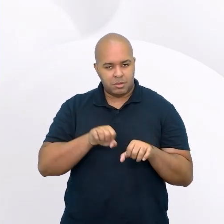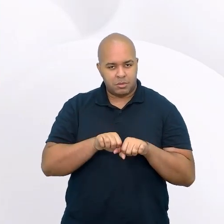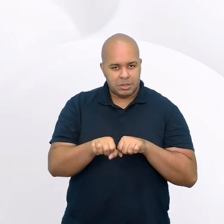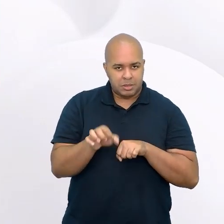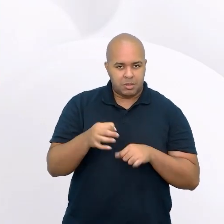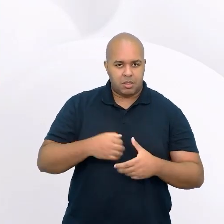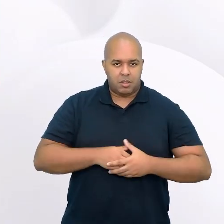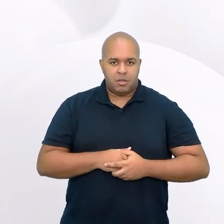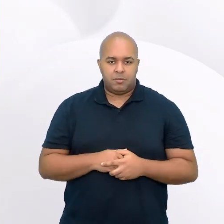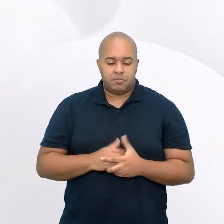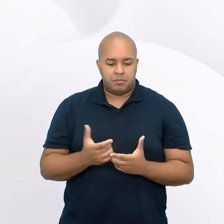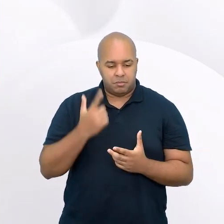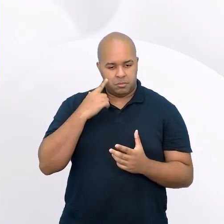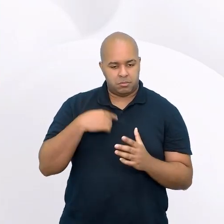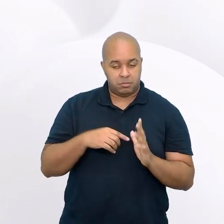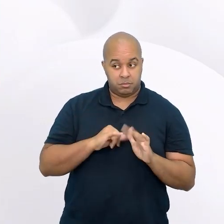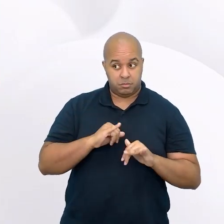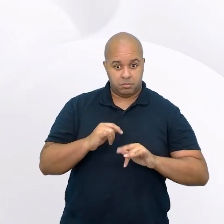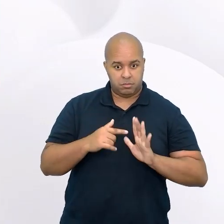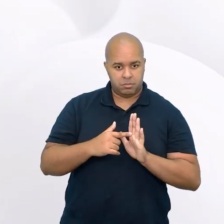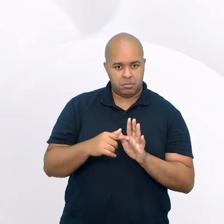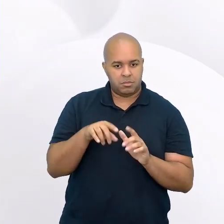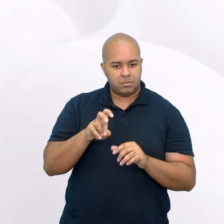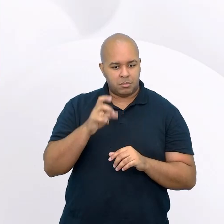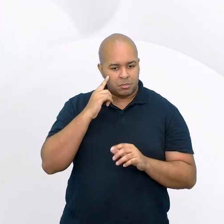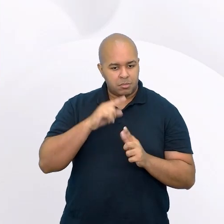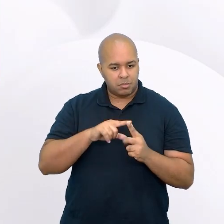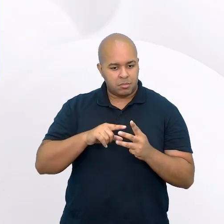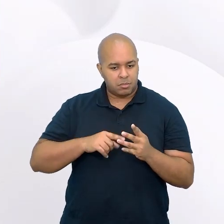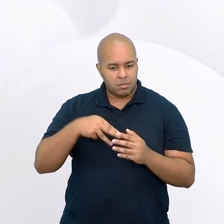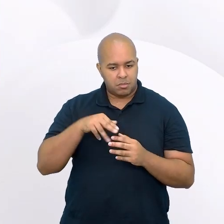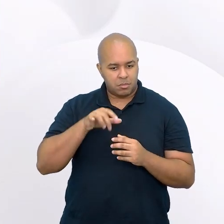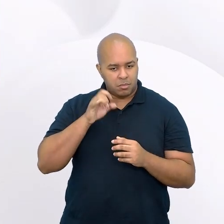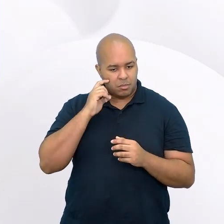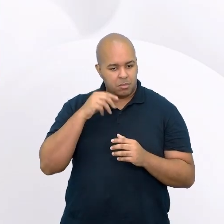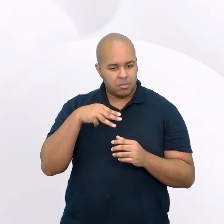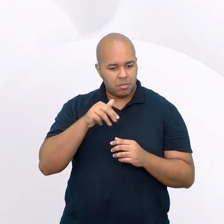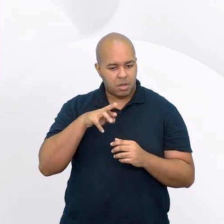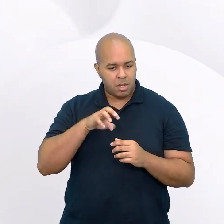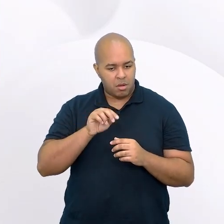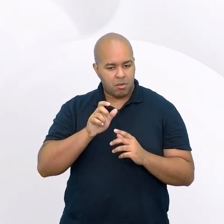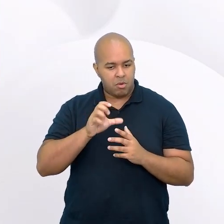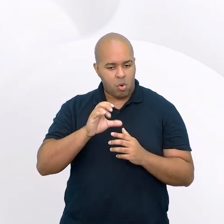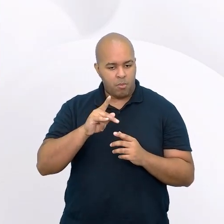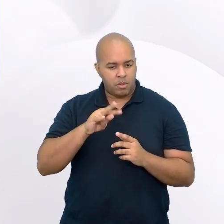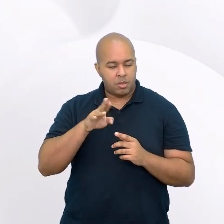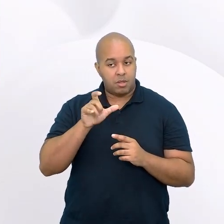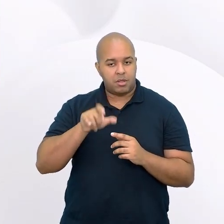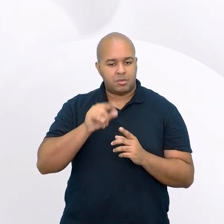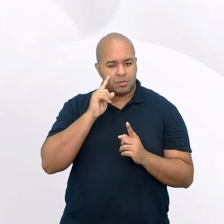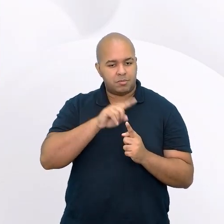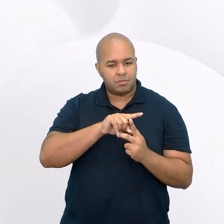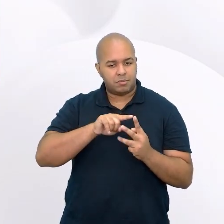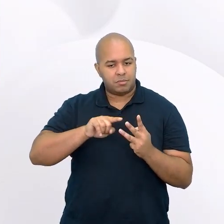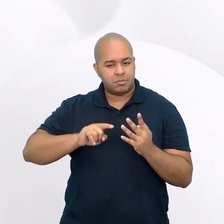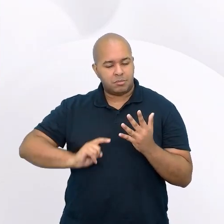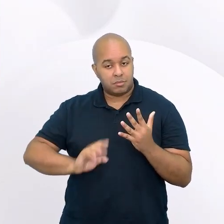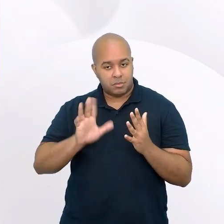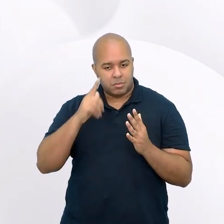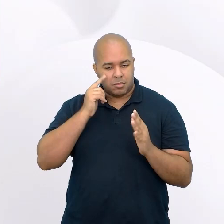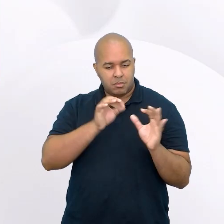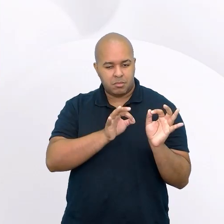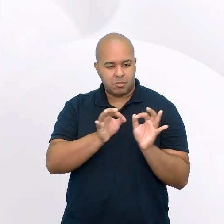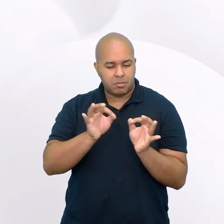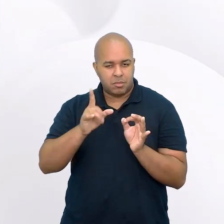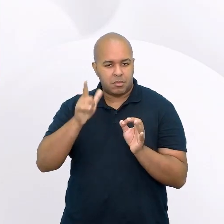formação categorizadas ali na cinco macro competência são essas são esses itens de